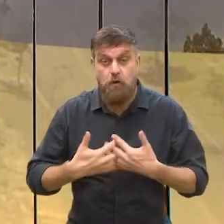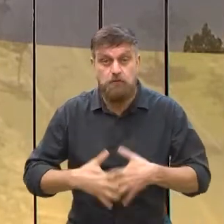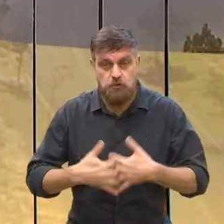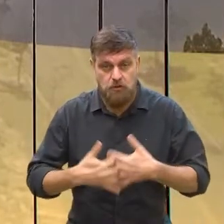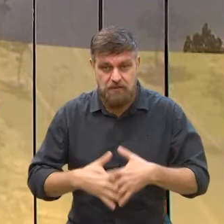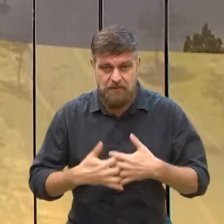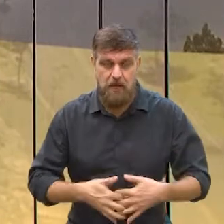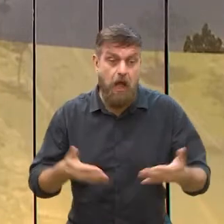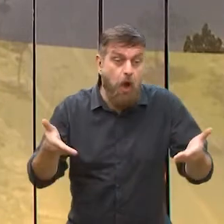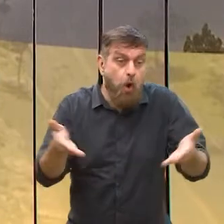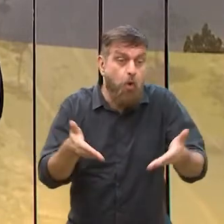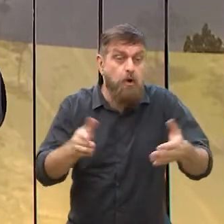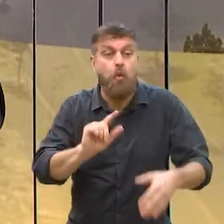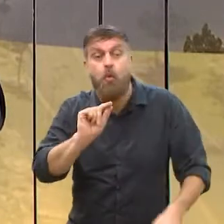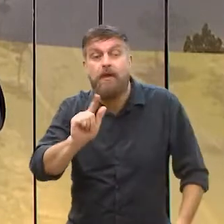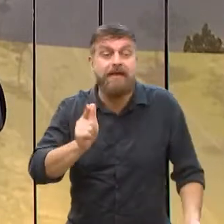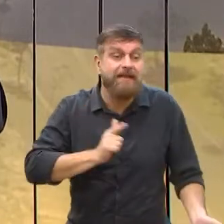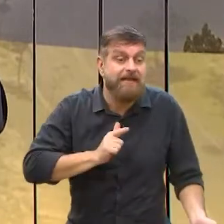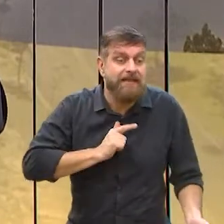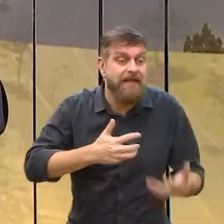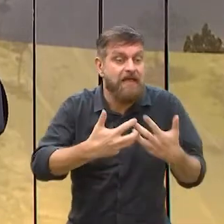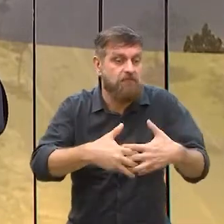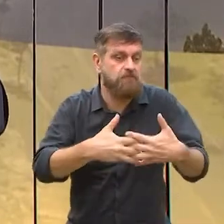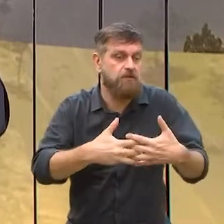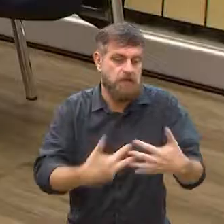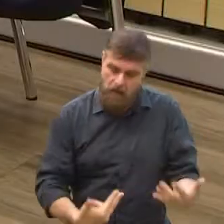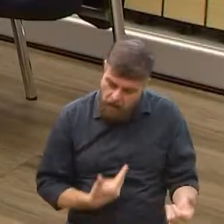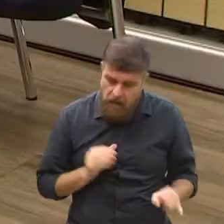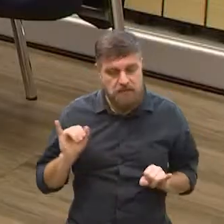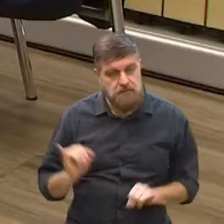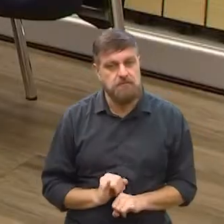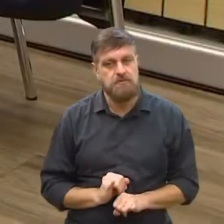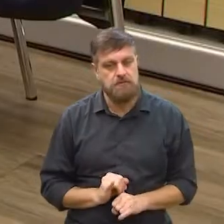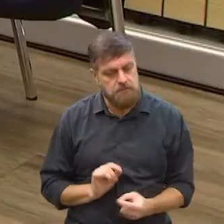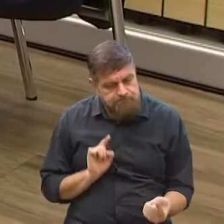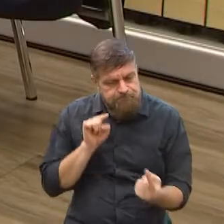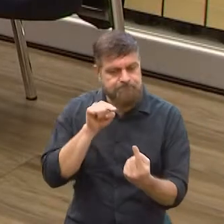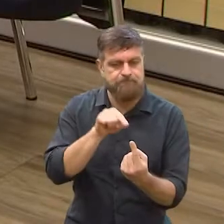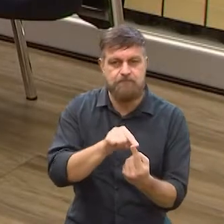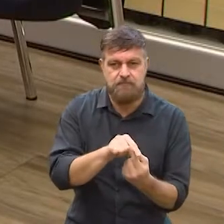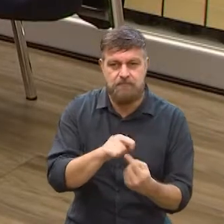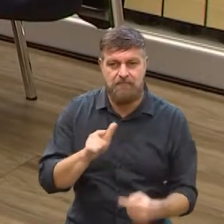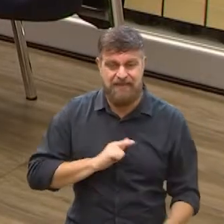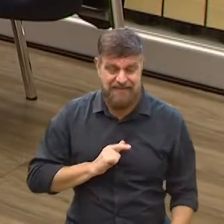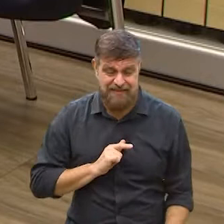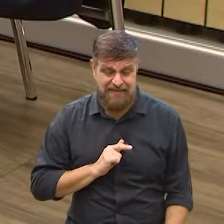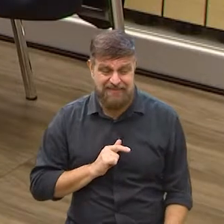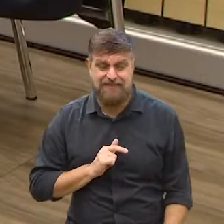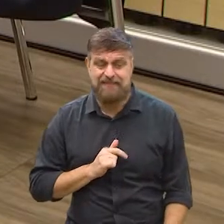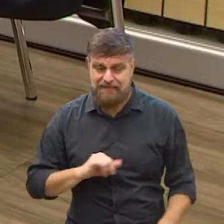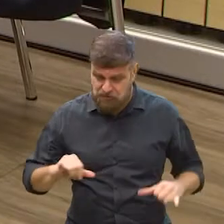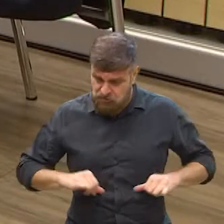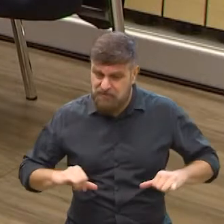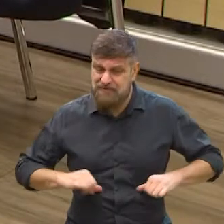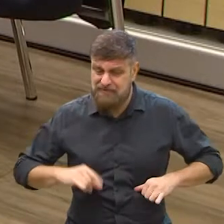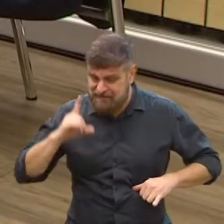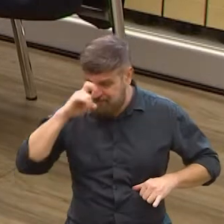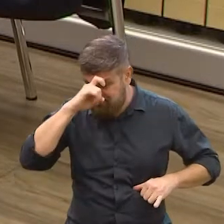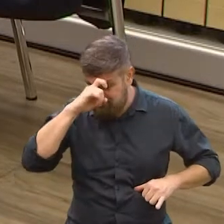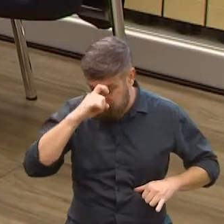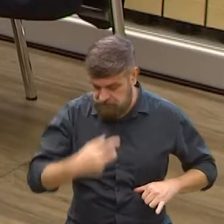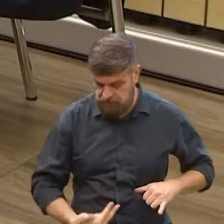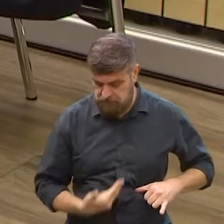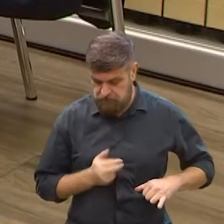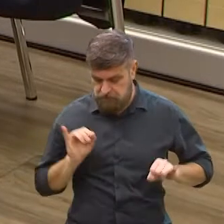Hoje o tratamento que existe e é eficaz é a cirurgia. Apesar de ser uma conduta agressiva, você tem que ser